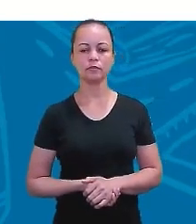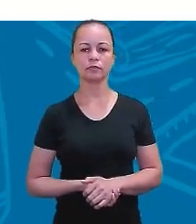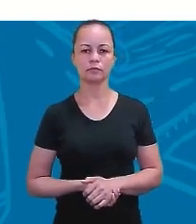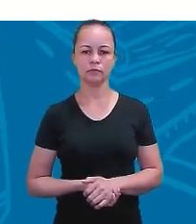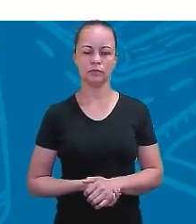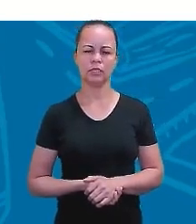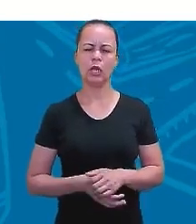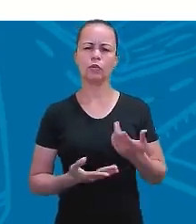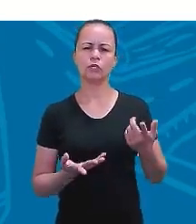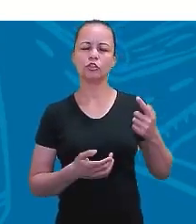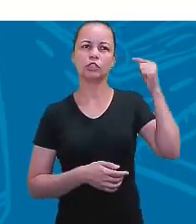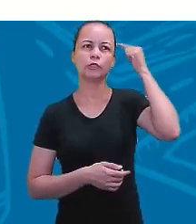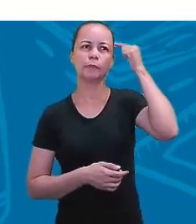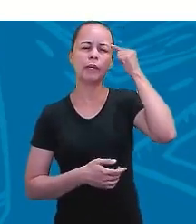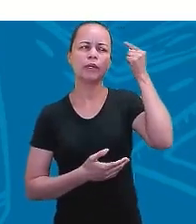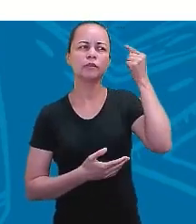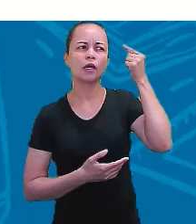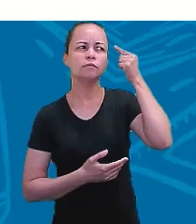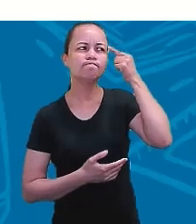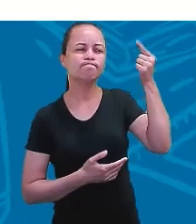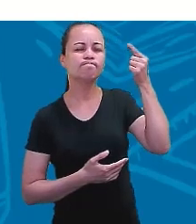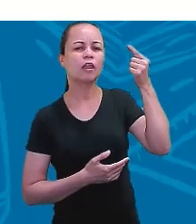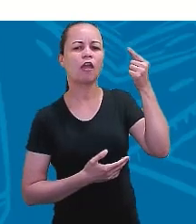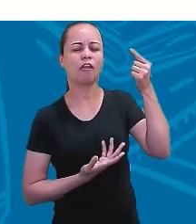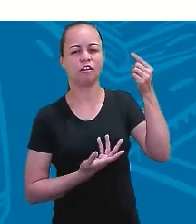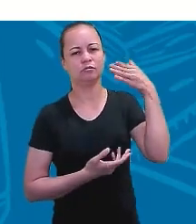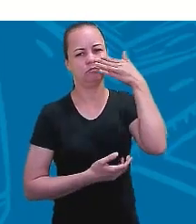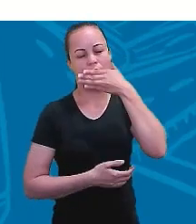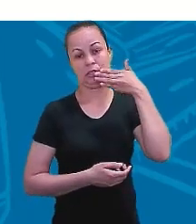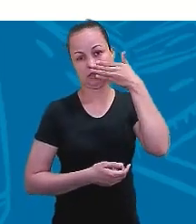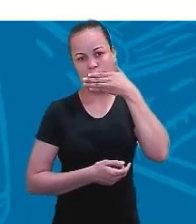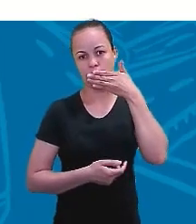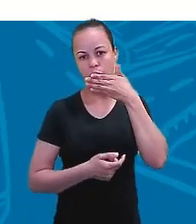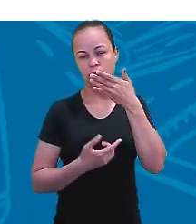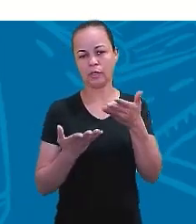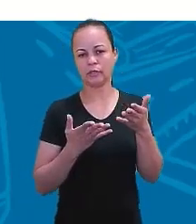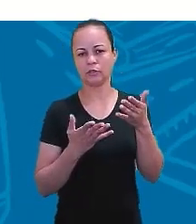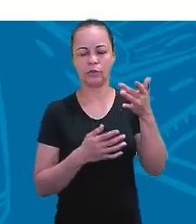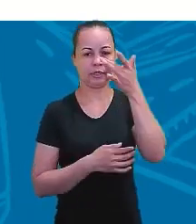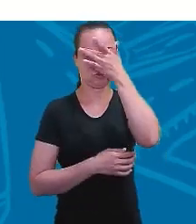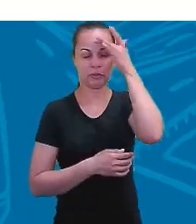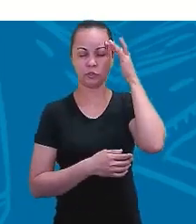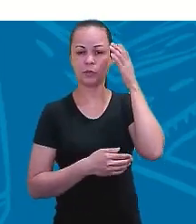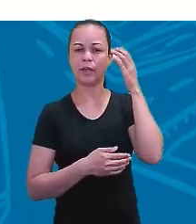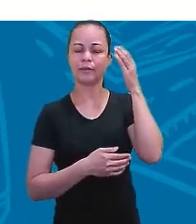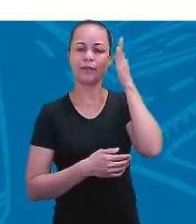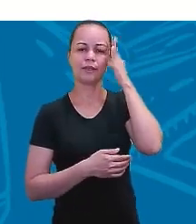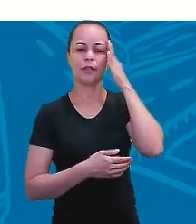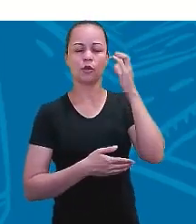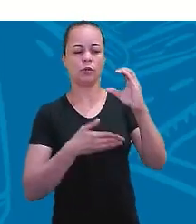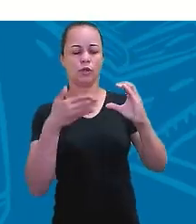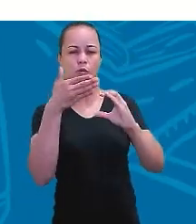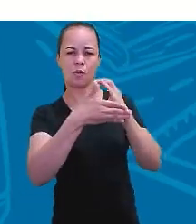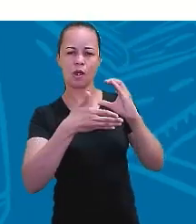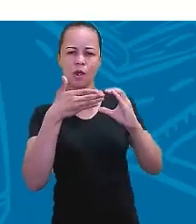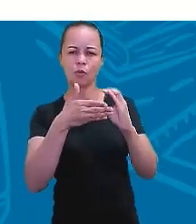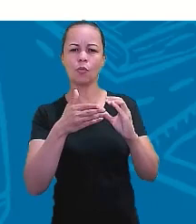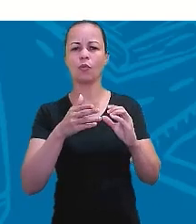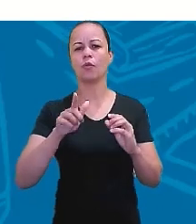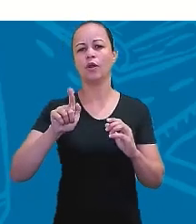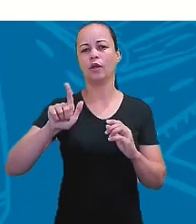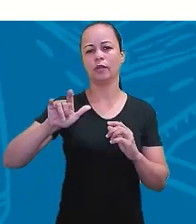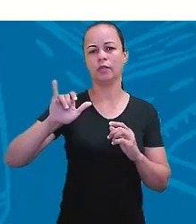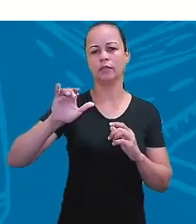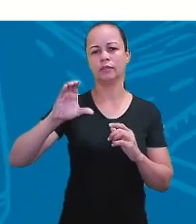quando a gente remete à ideia de açúcar, e até hoje mesmo, porque está muito na moda as pessoas entenderem o que é um carboidrato, o que é um glicídio, né? O